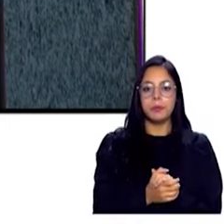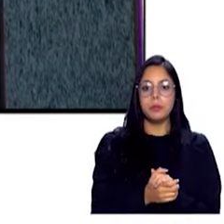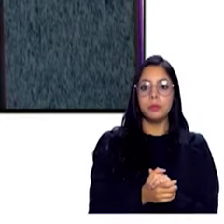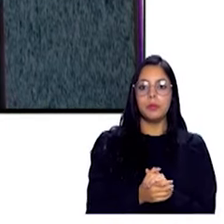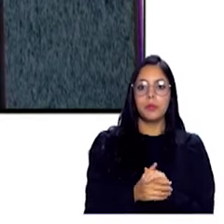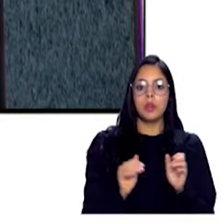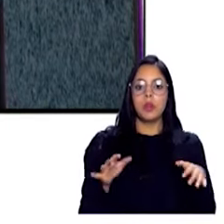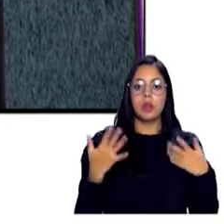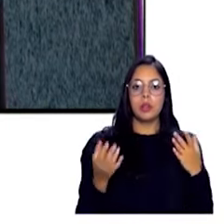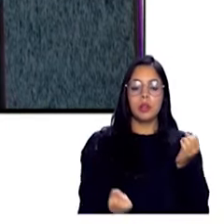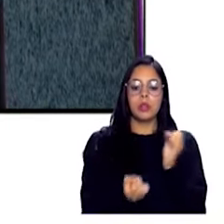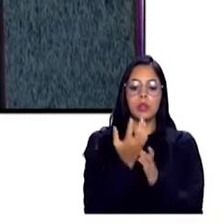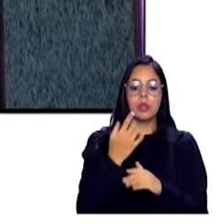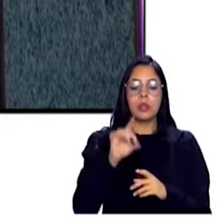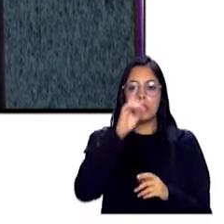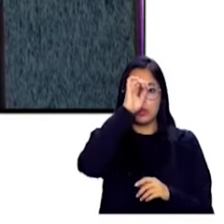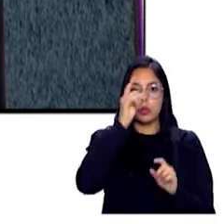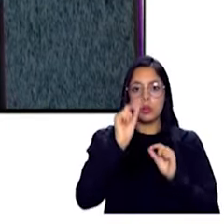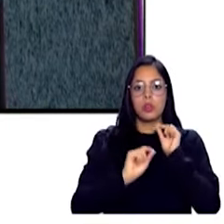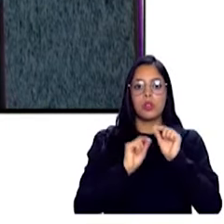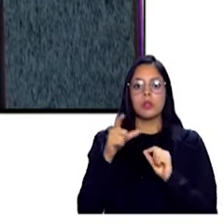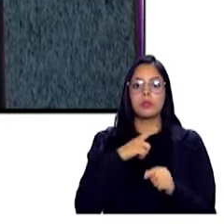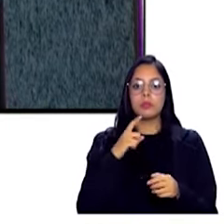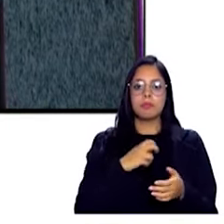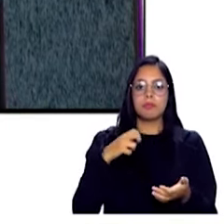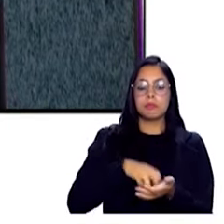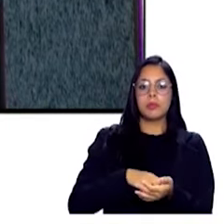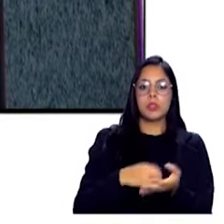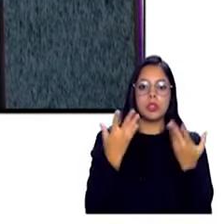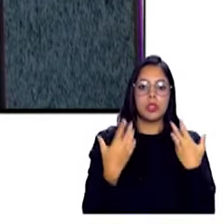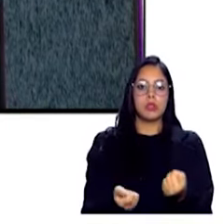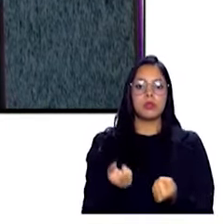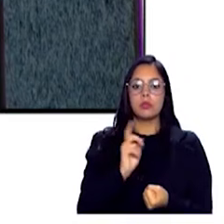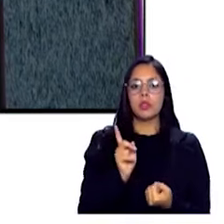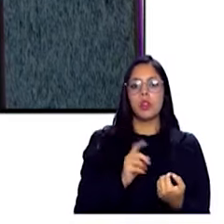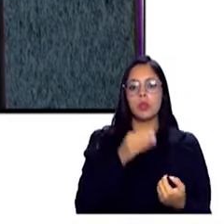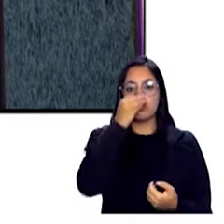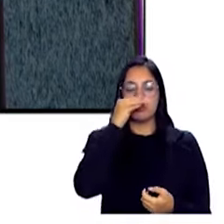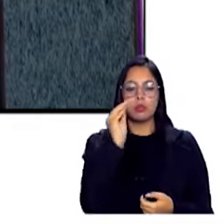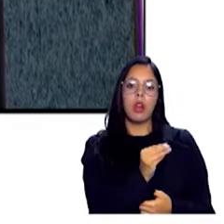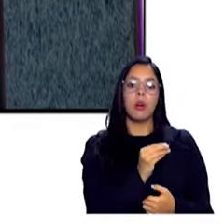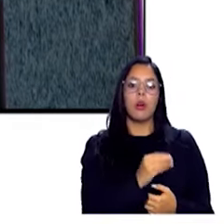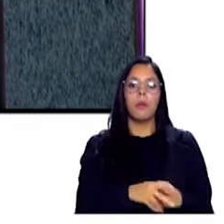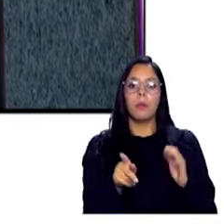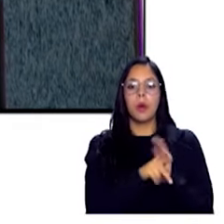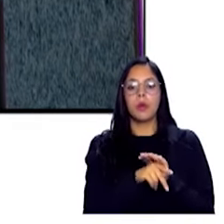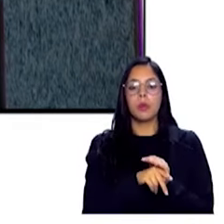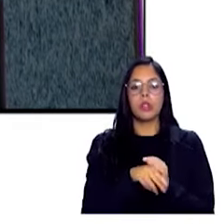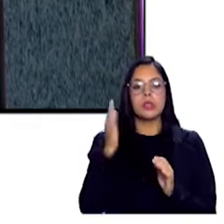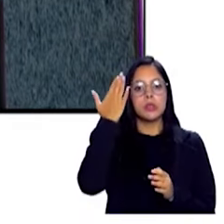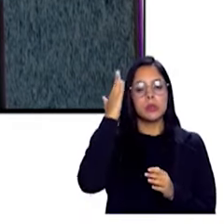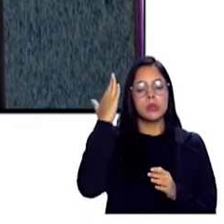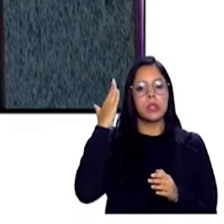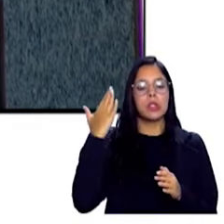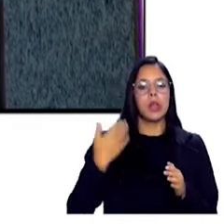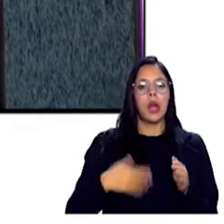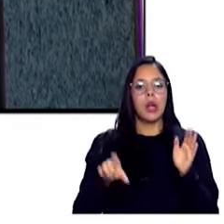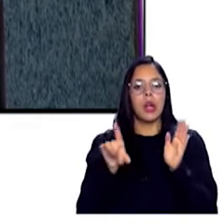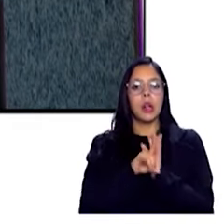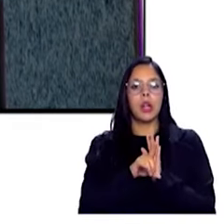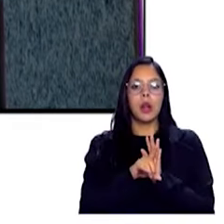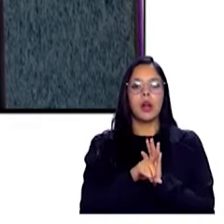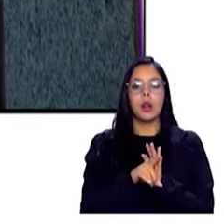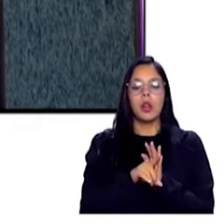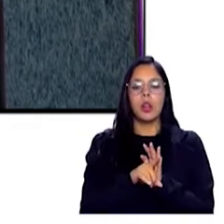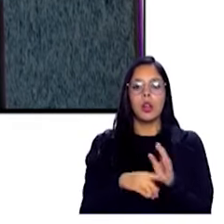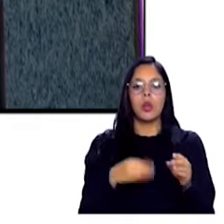de sentença de rejeição de sentença interpretativa de rejeição com